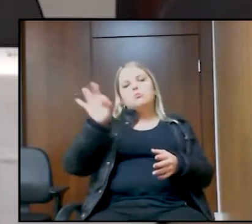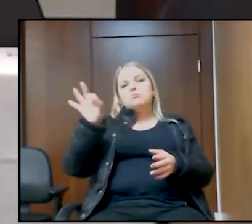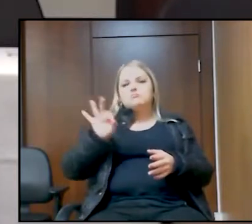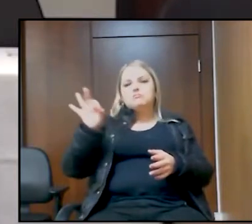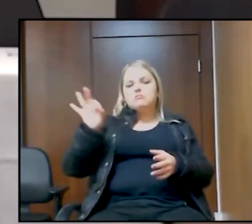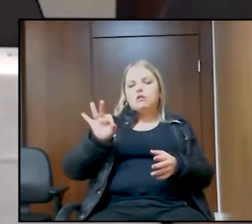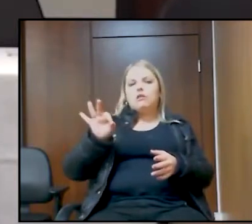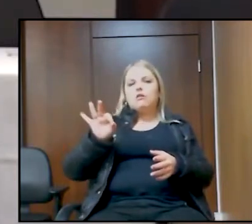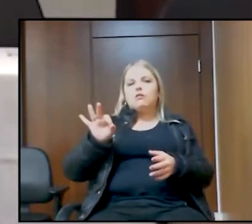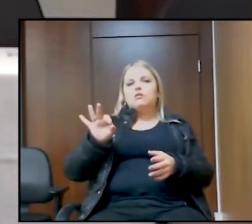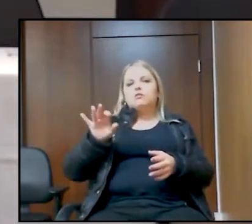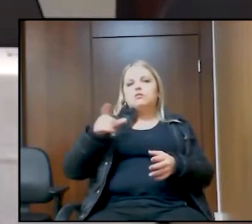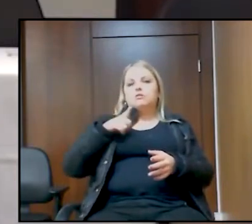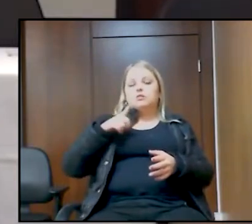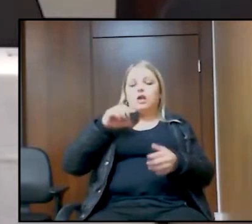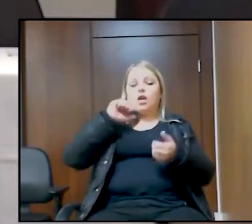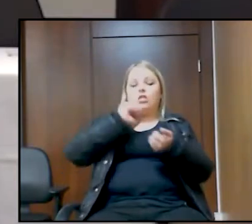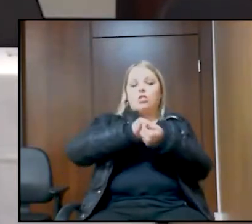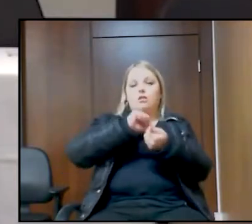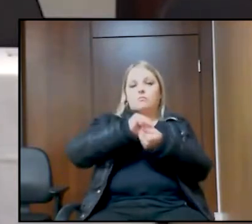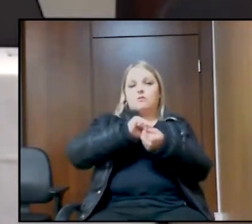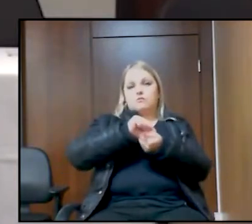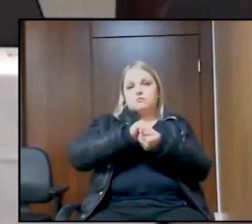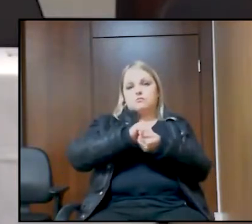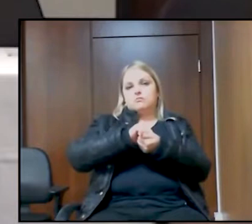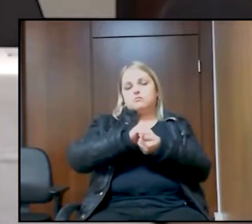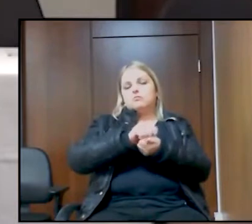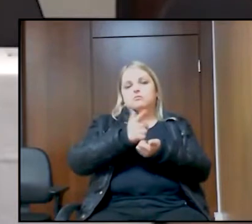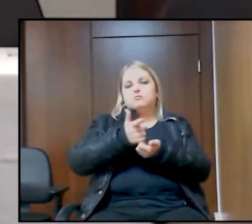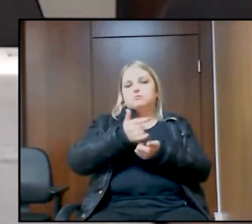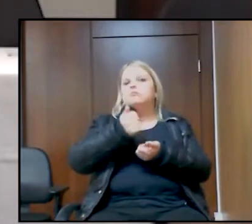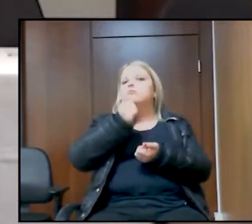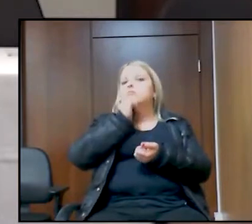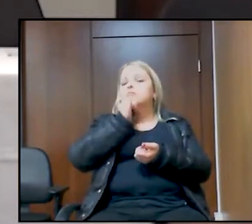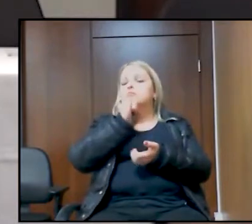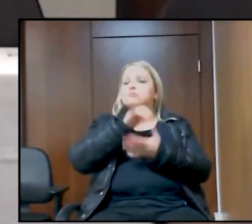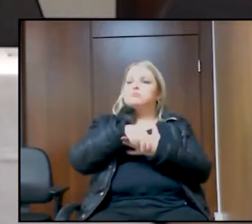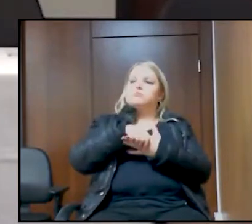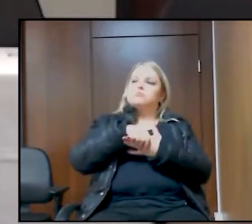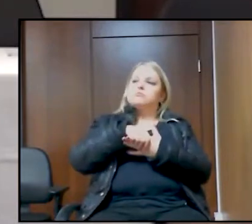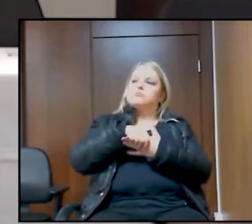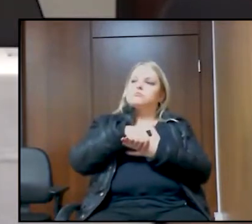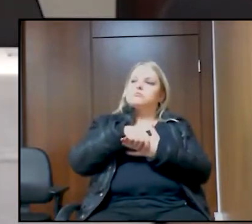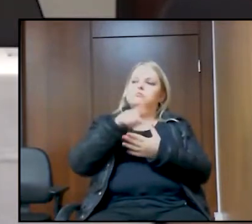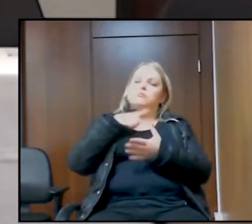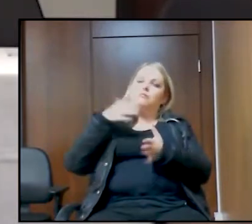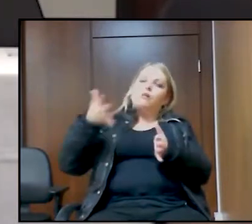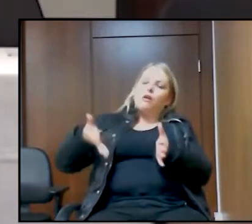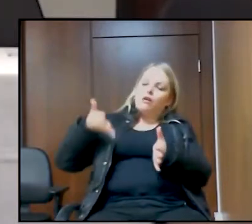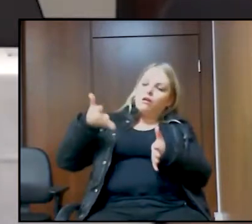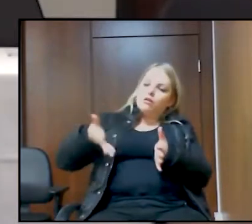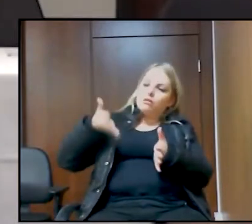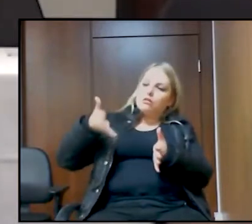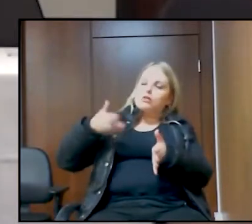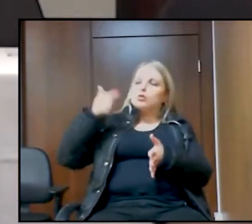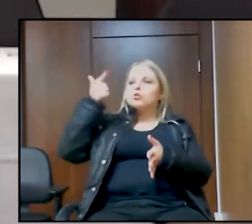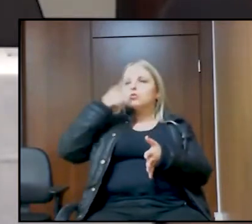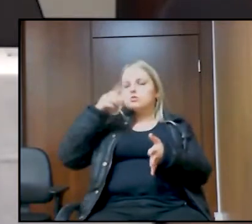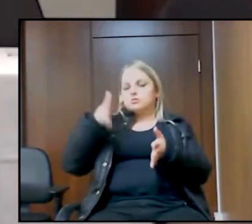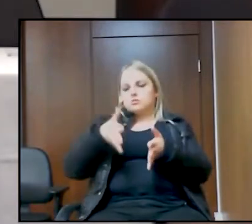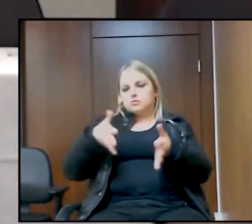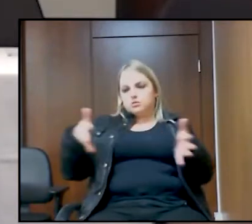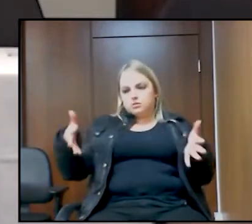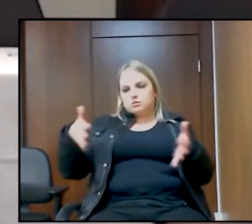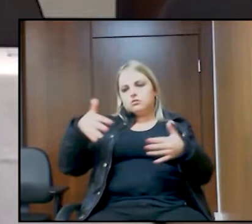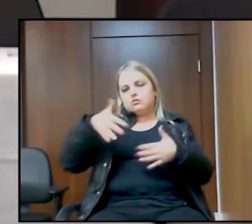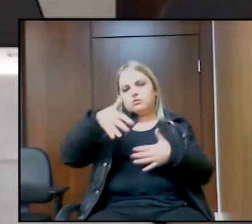teriam, então, módulos adaptáveis. Então, você poderia, de repente, se tem um um cadeirante, ampliar com alguma facilidade, sem